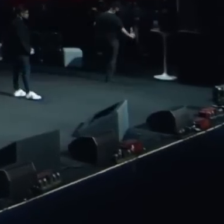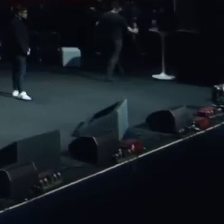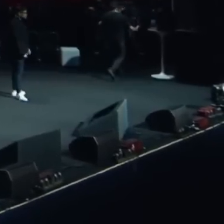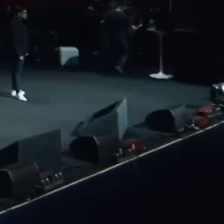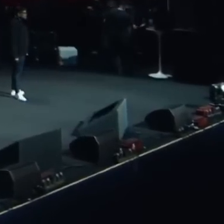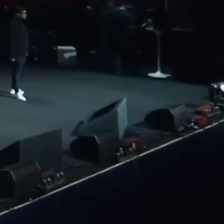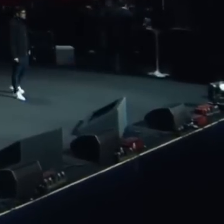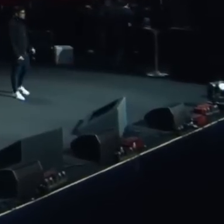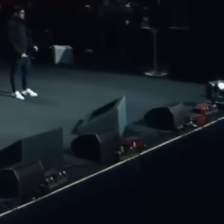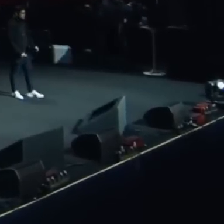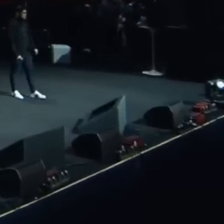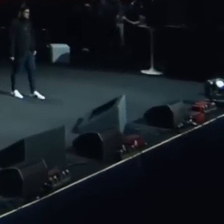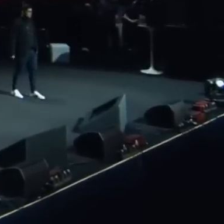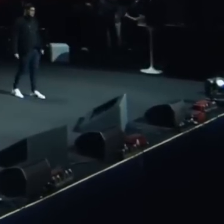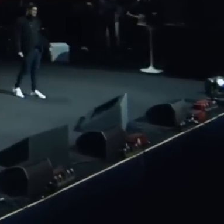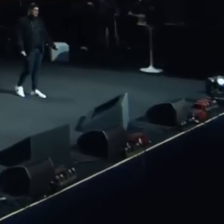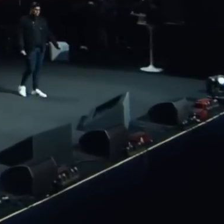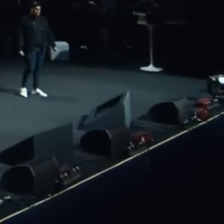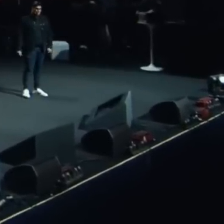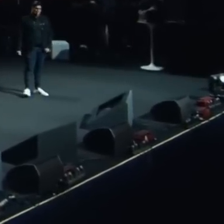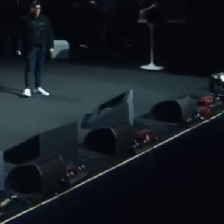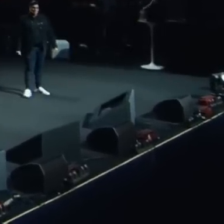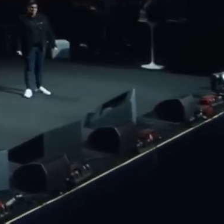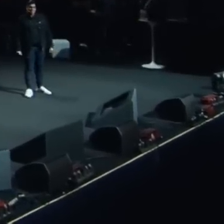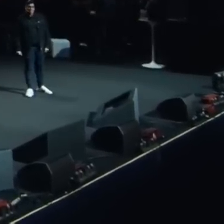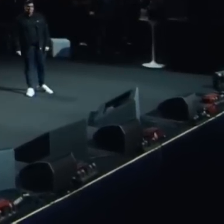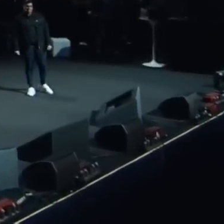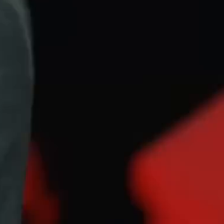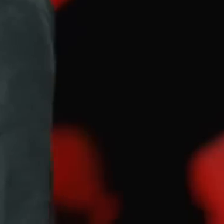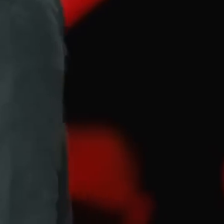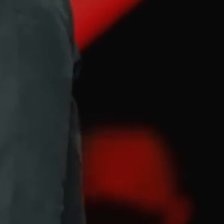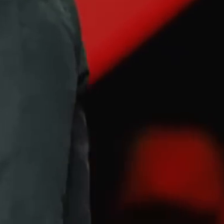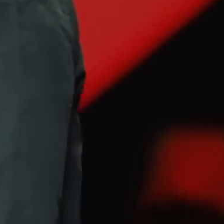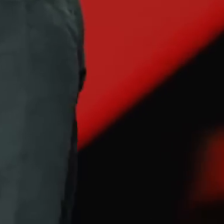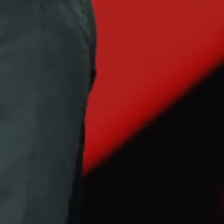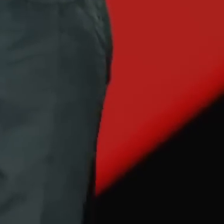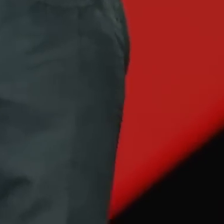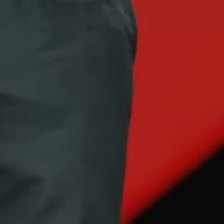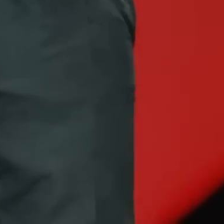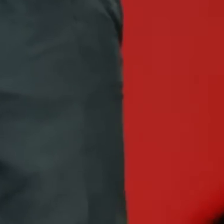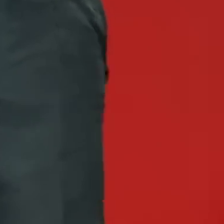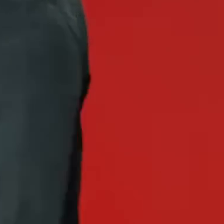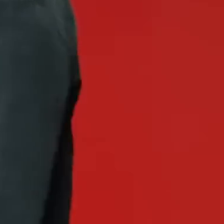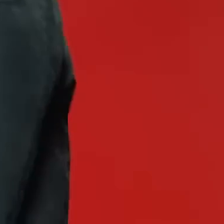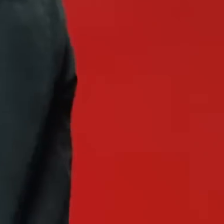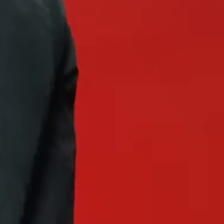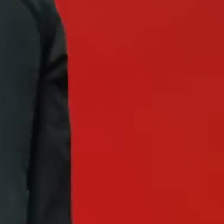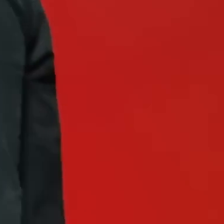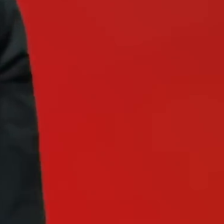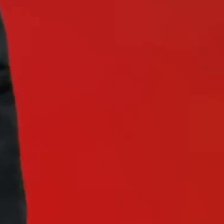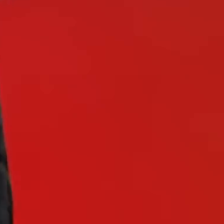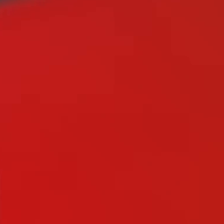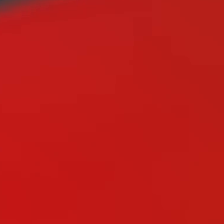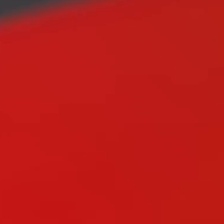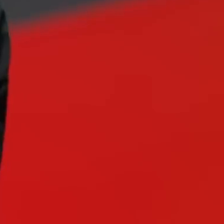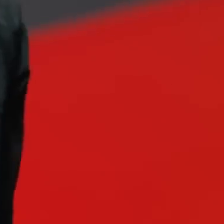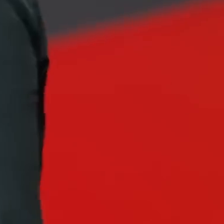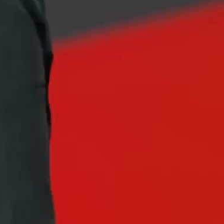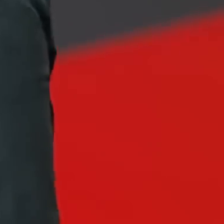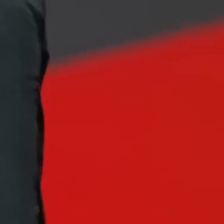Jesus. Todo louvor, toda glória, toda honra seja dada a Ti, Pai. Tu és extraordinário.